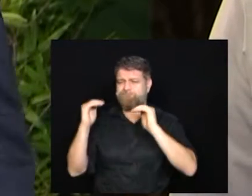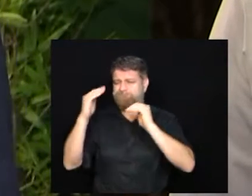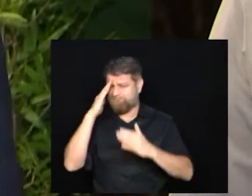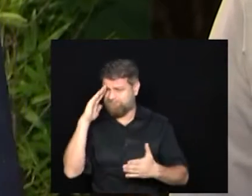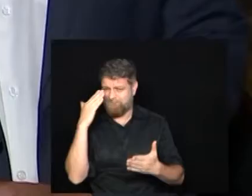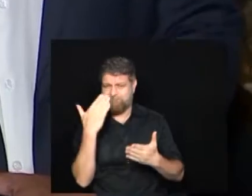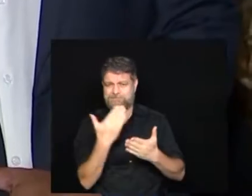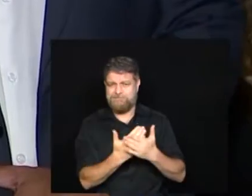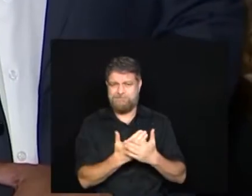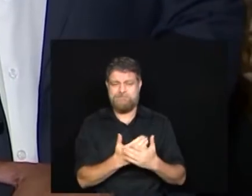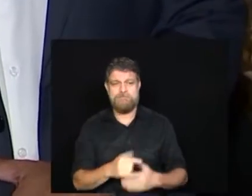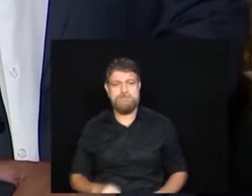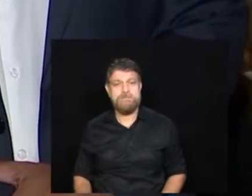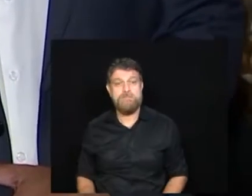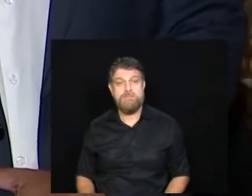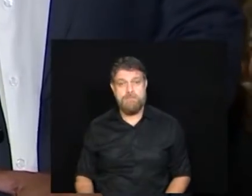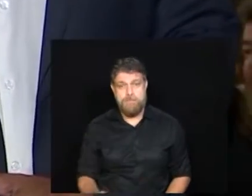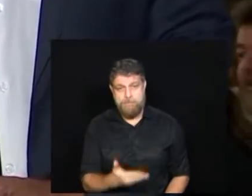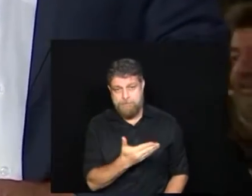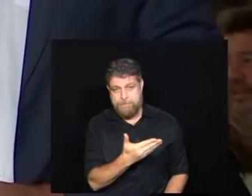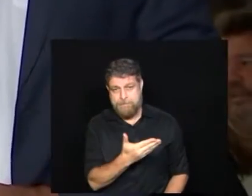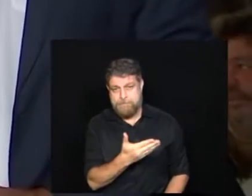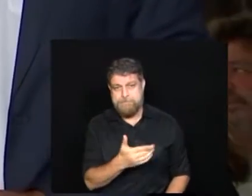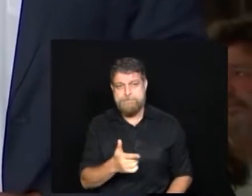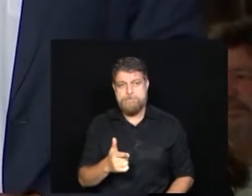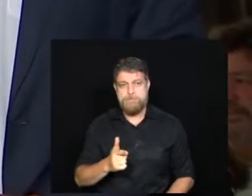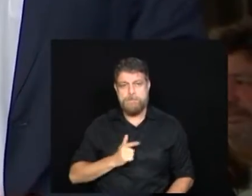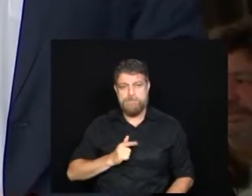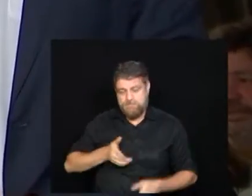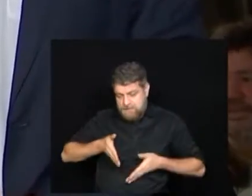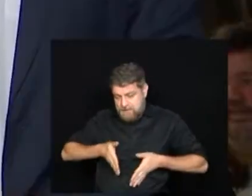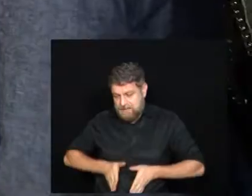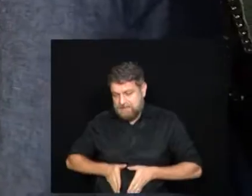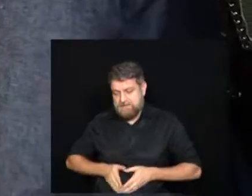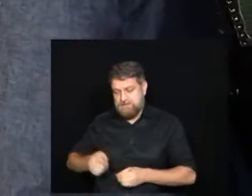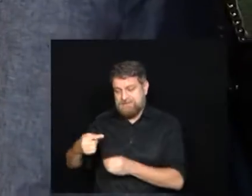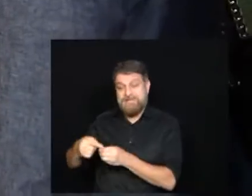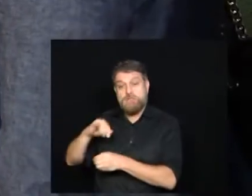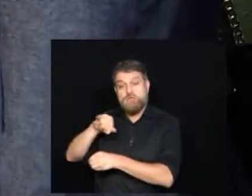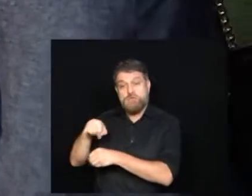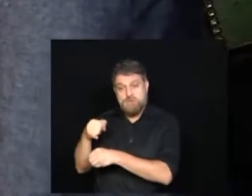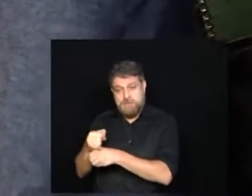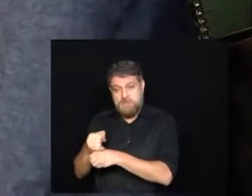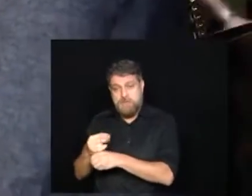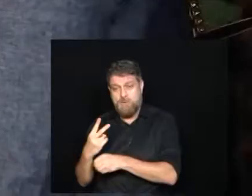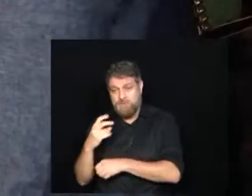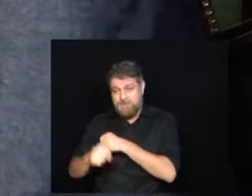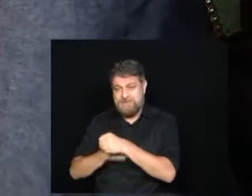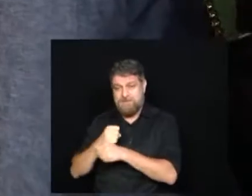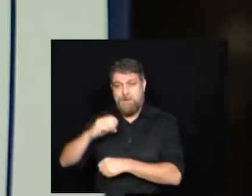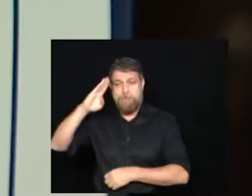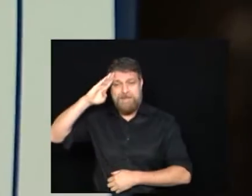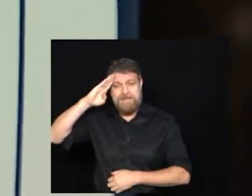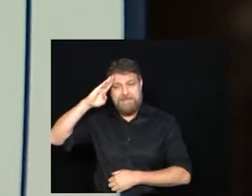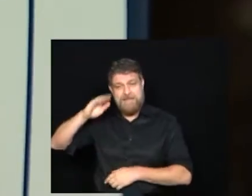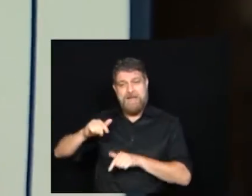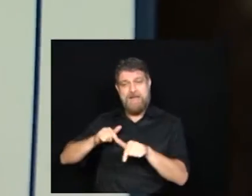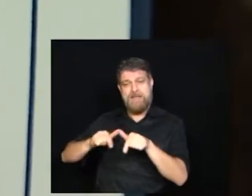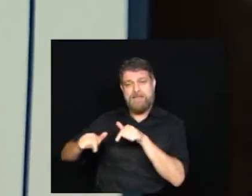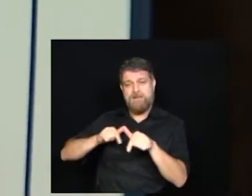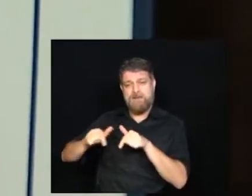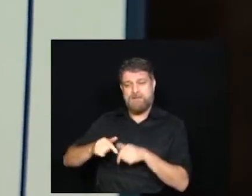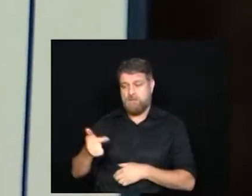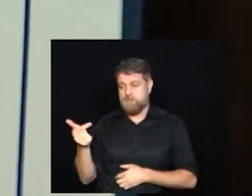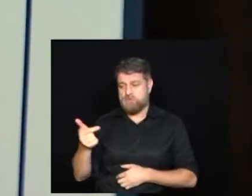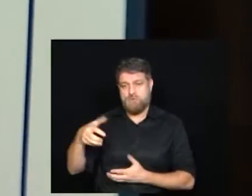reconhecido na cidade. Giovanni Ítalo de Oliveira é natural de Jundiaí. Foi militar por 2 anos, prestando serviço no